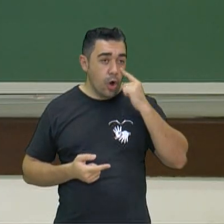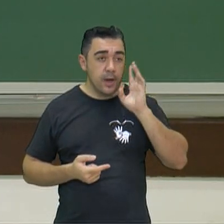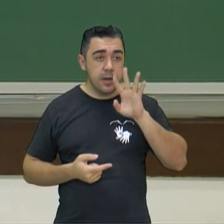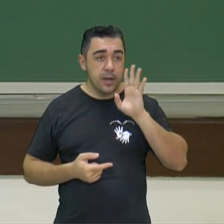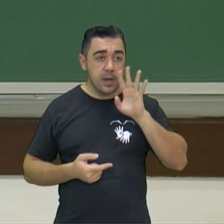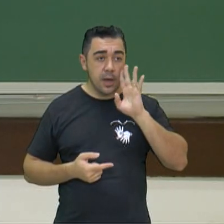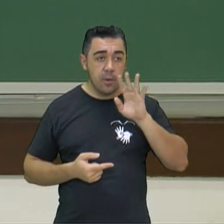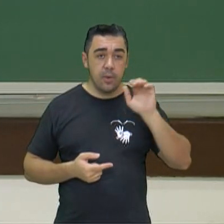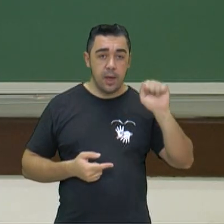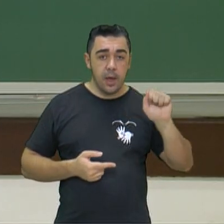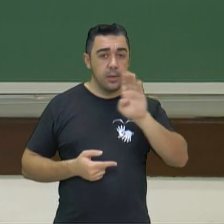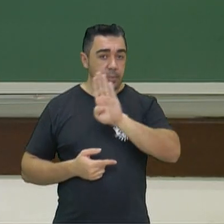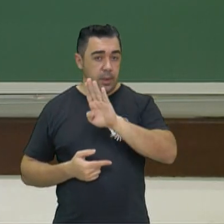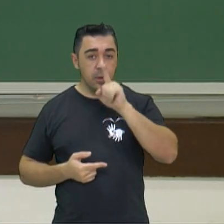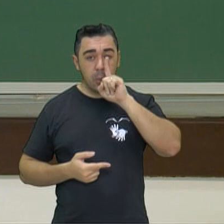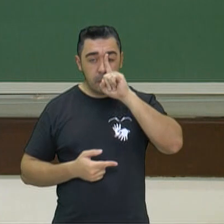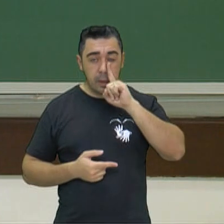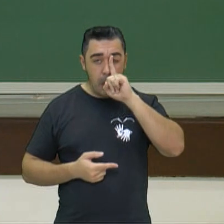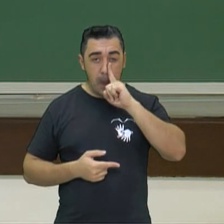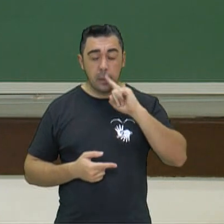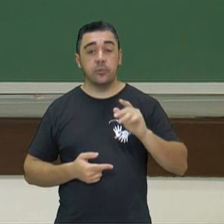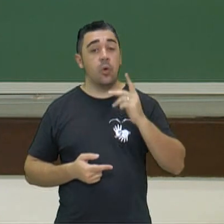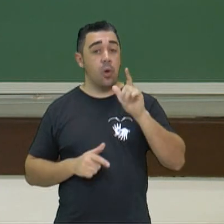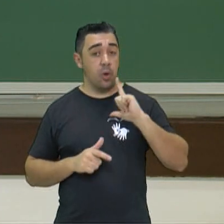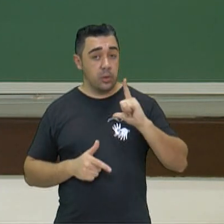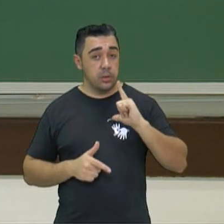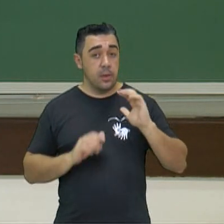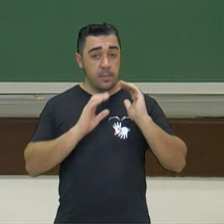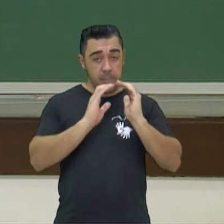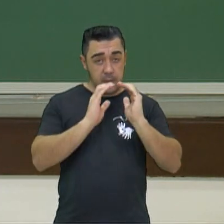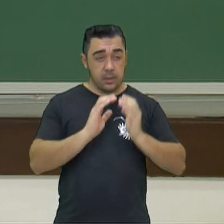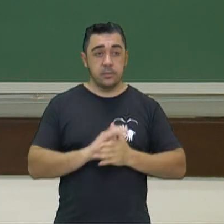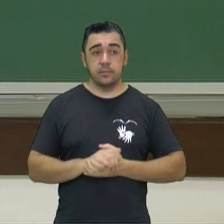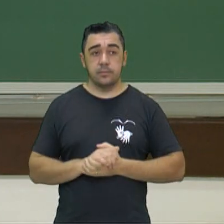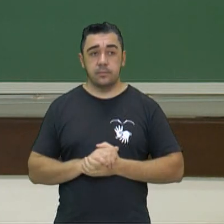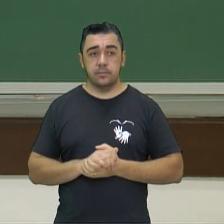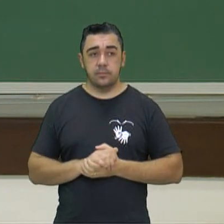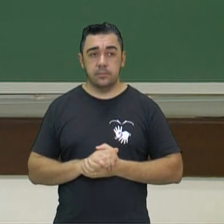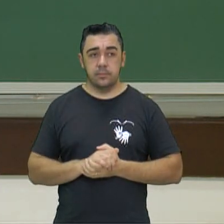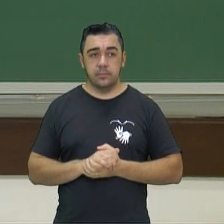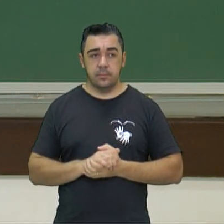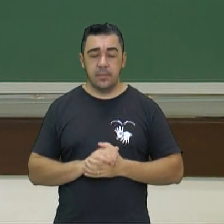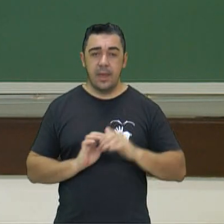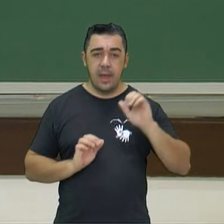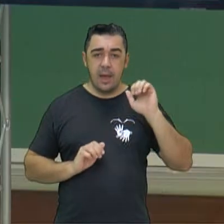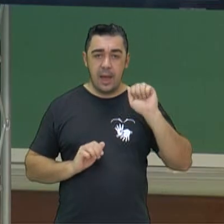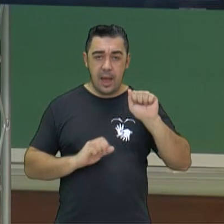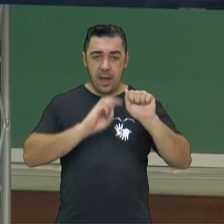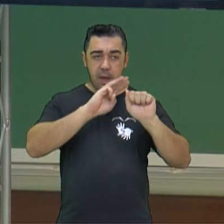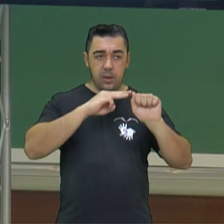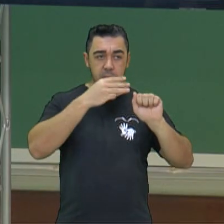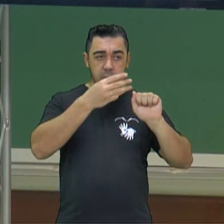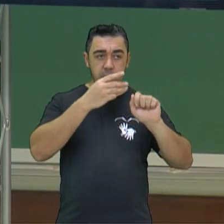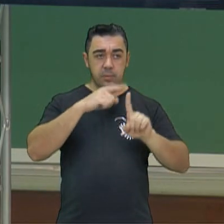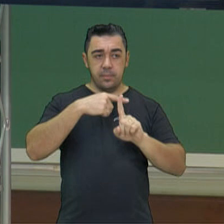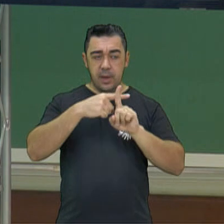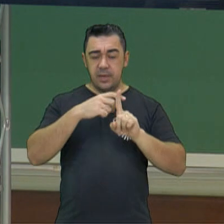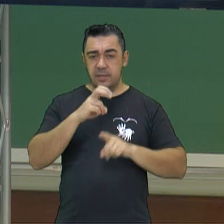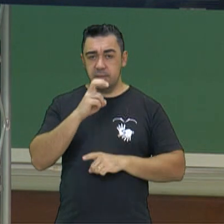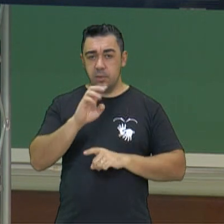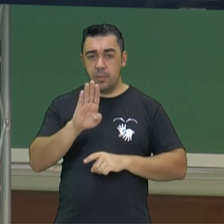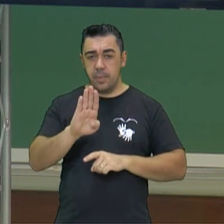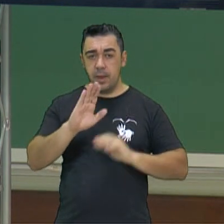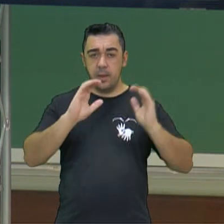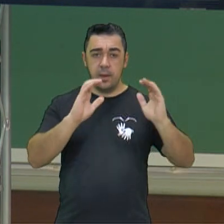legal aqui. Cuidado, vamos elevar com parênteses. A ao cubo mais 5b,